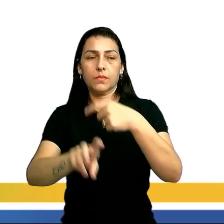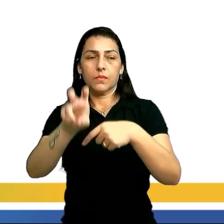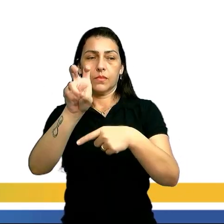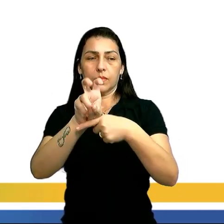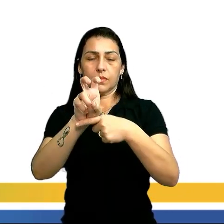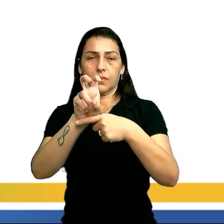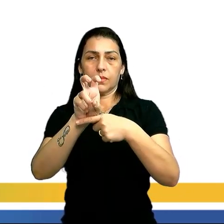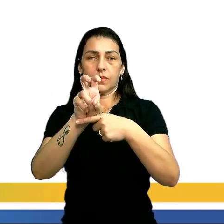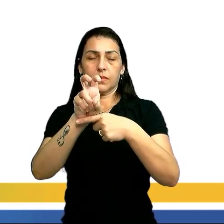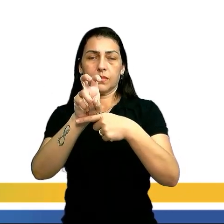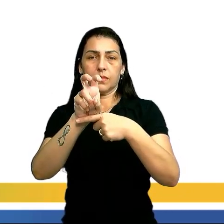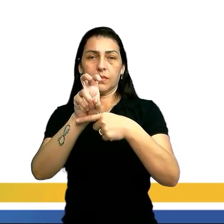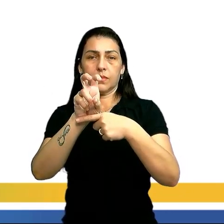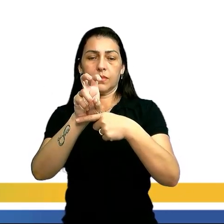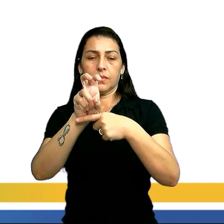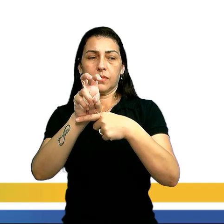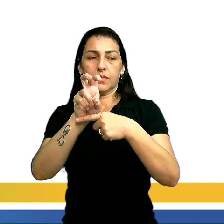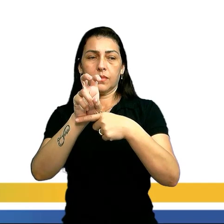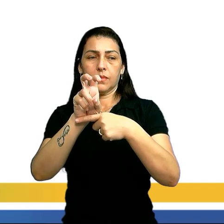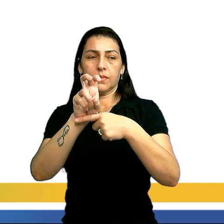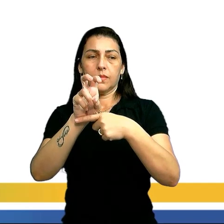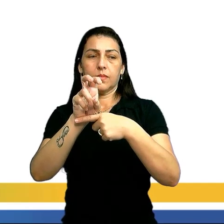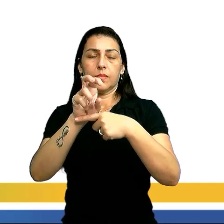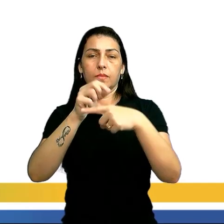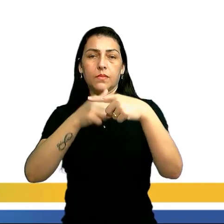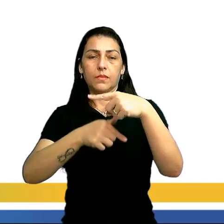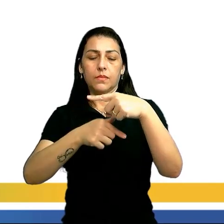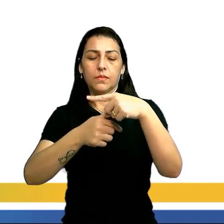5, tá? Sobre